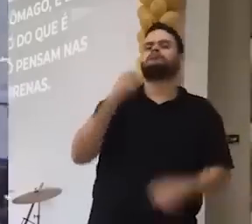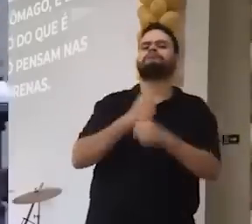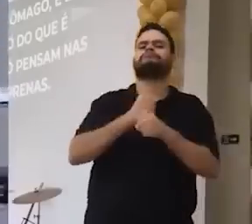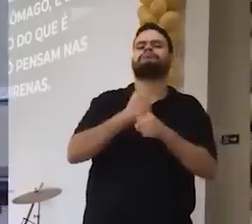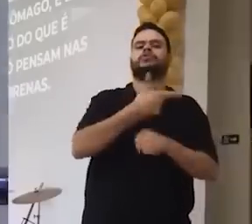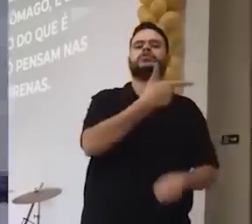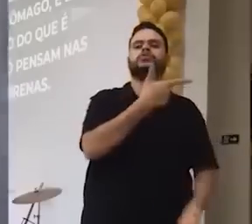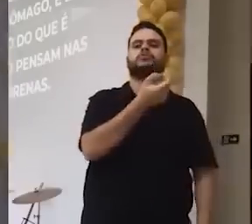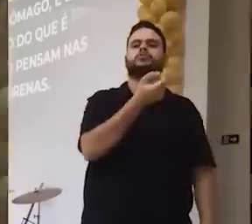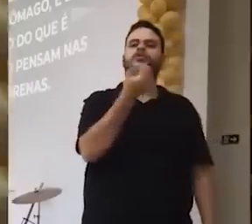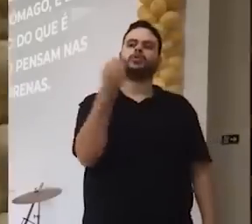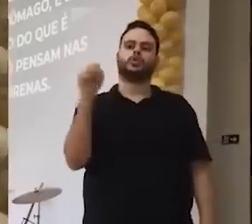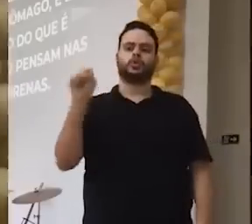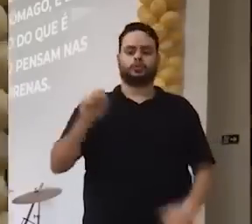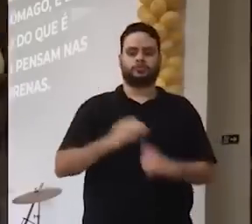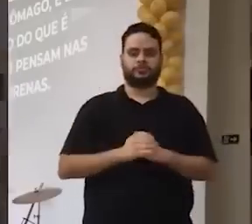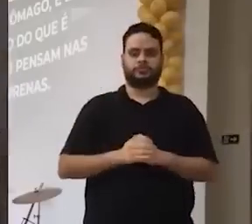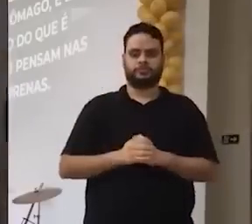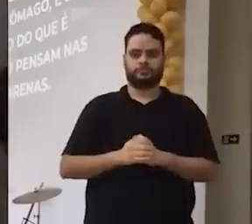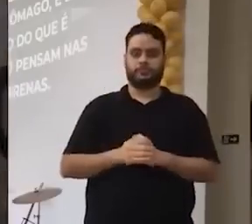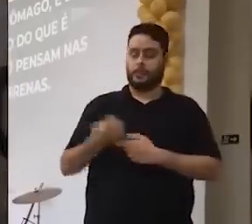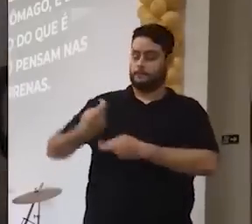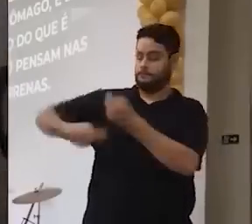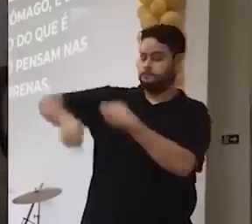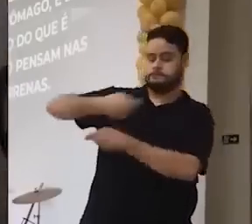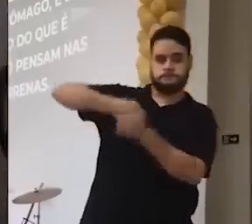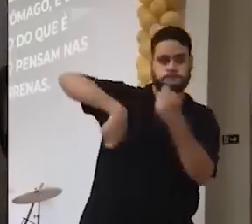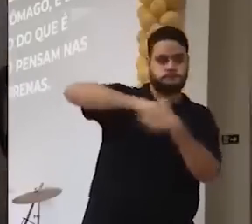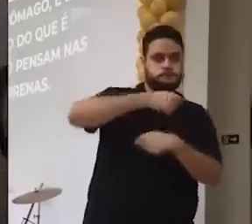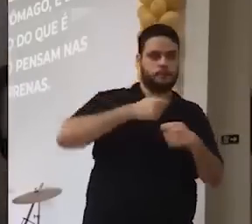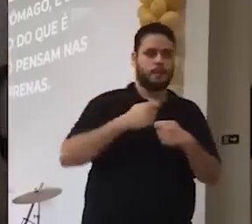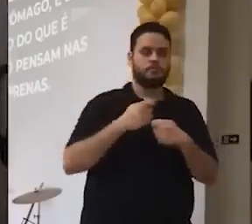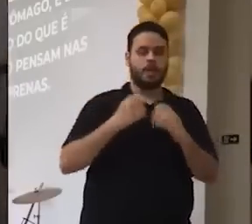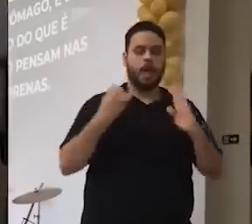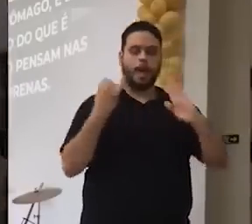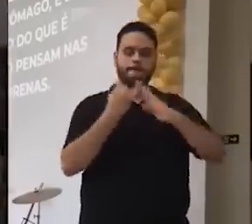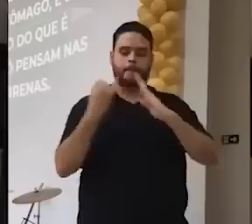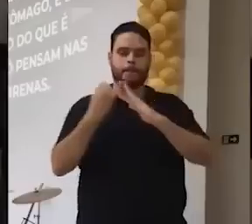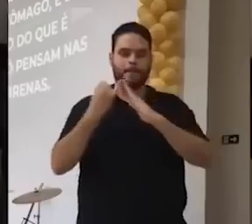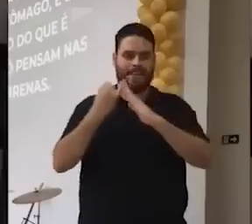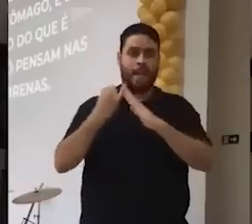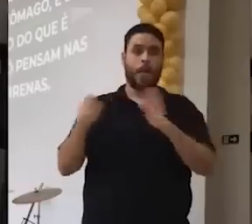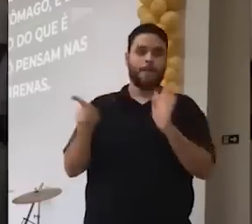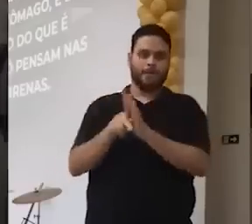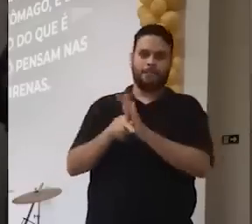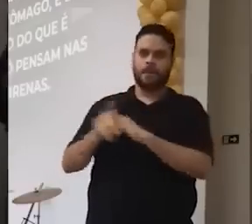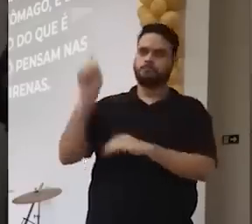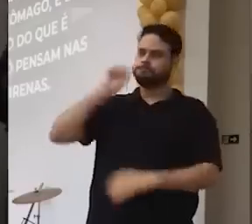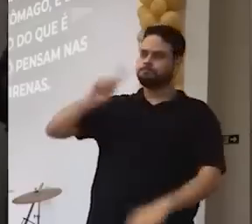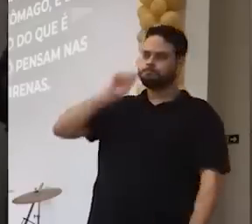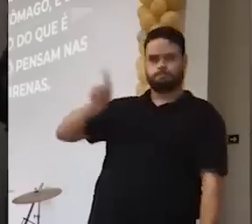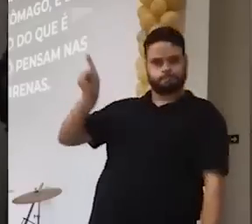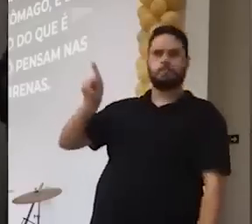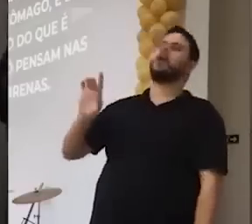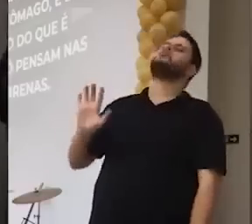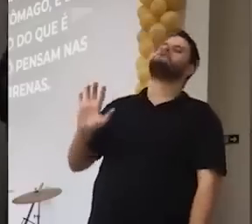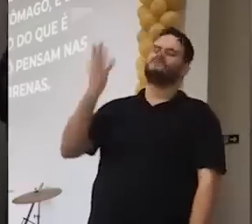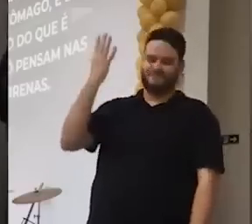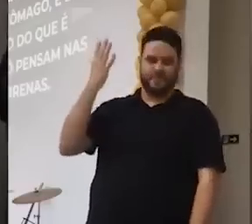2008, o mercado imobiliário americano enfrentou um problema. A bolha estourou. A crise